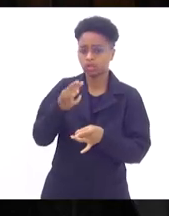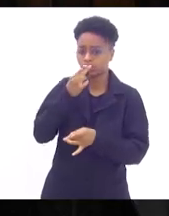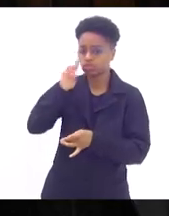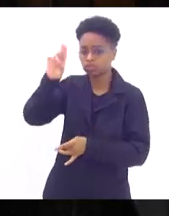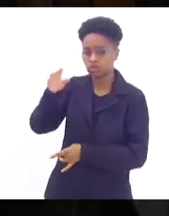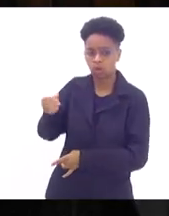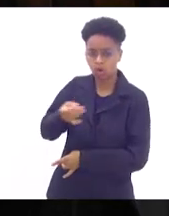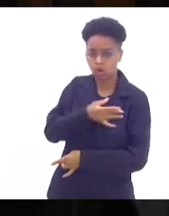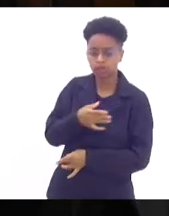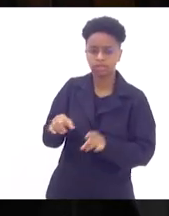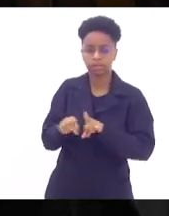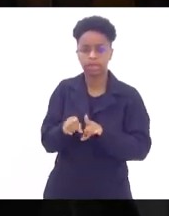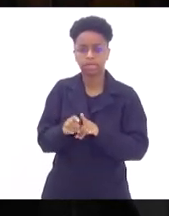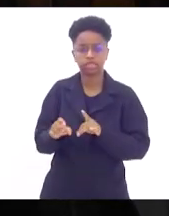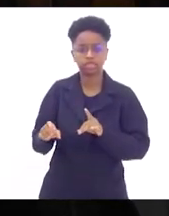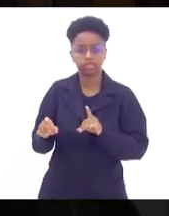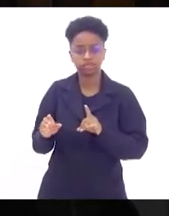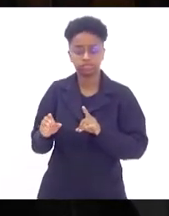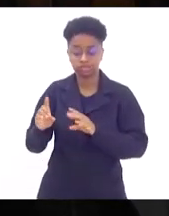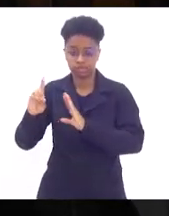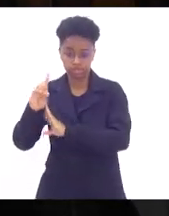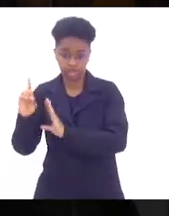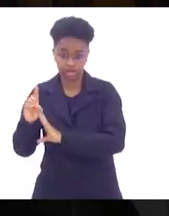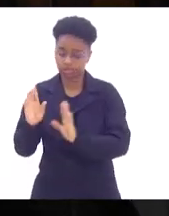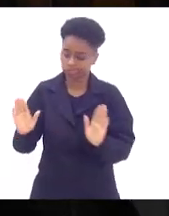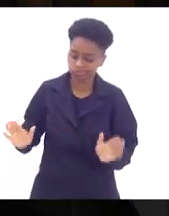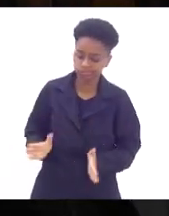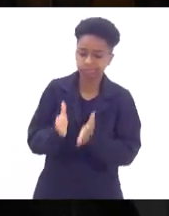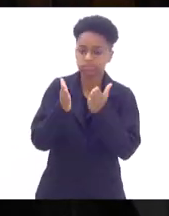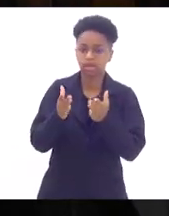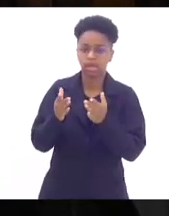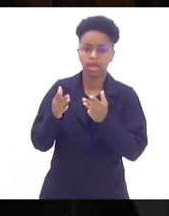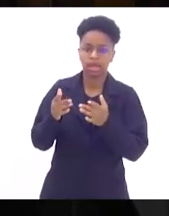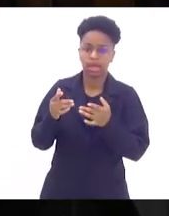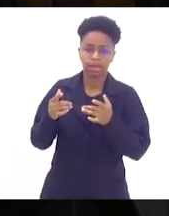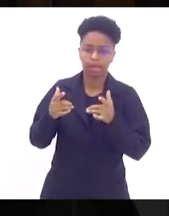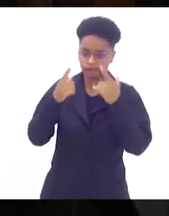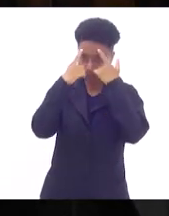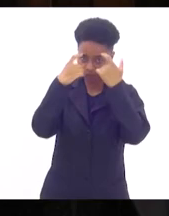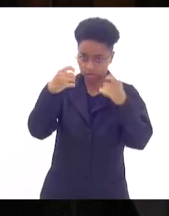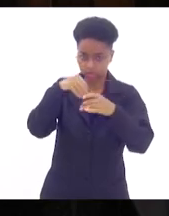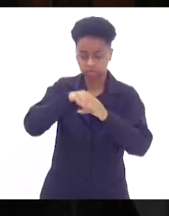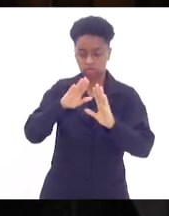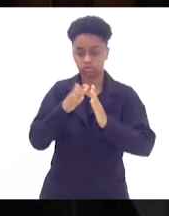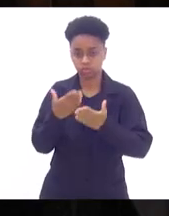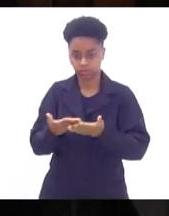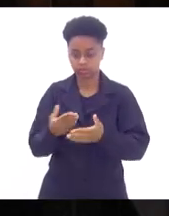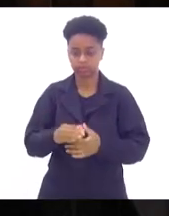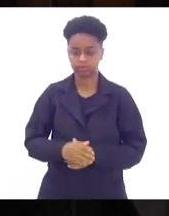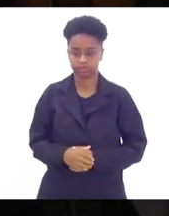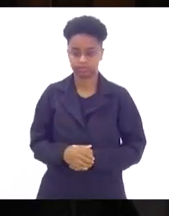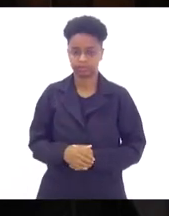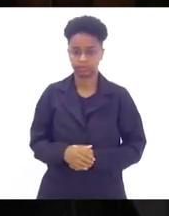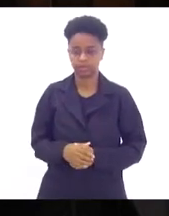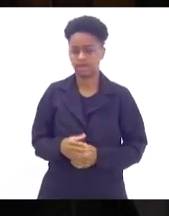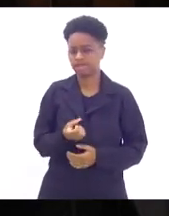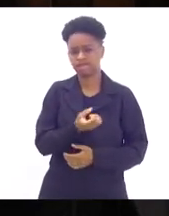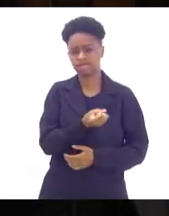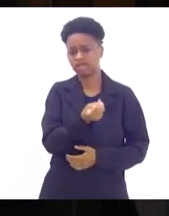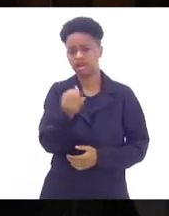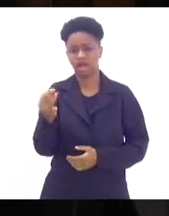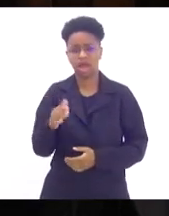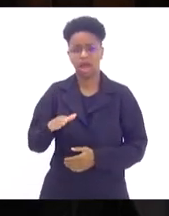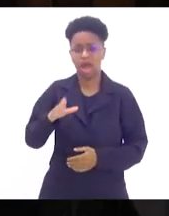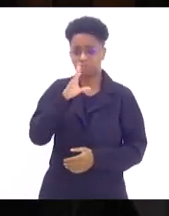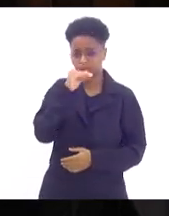a Extrema direita fome ataques nas escolas vários dos adolescentes têm sido